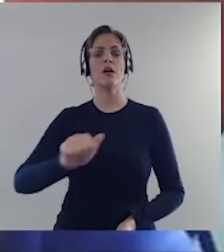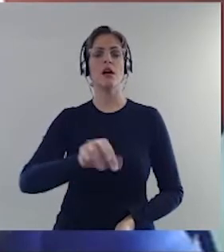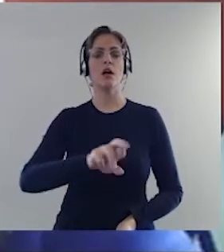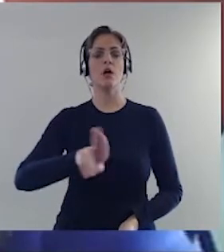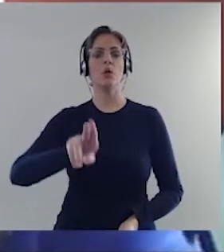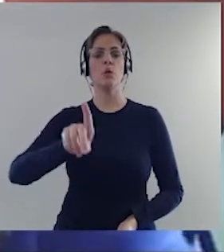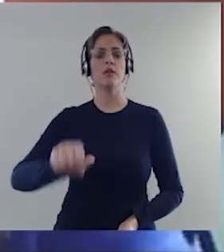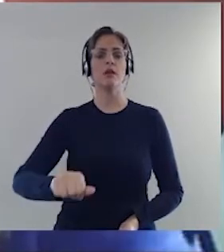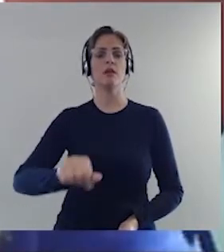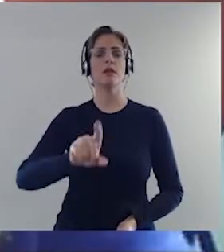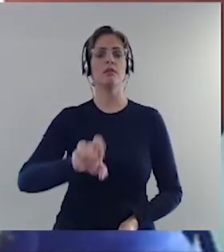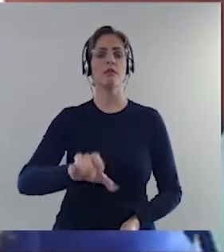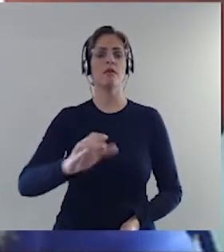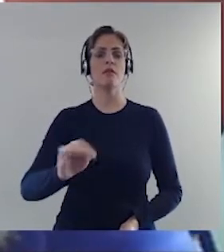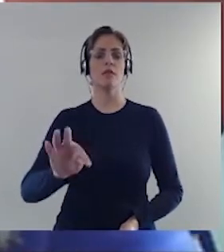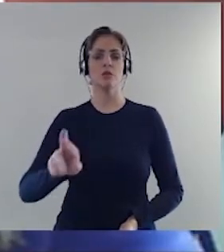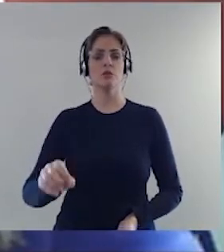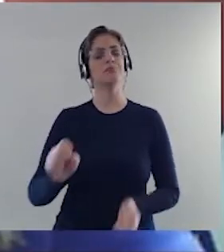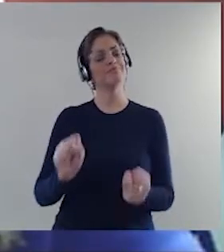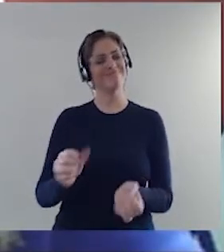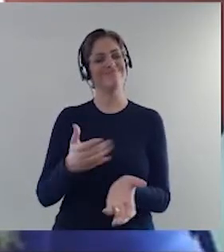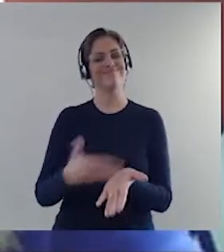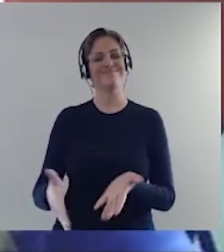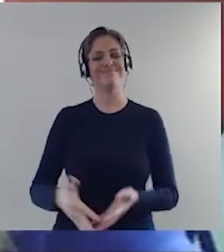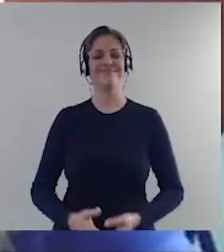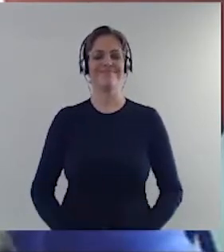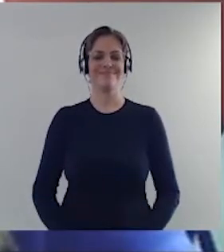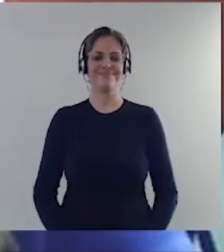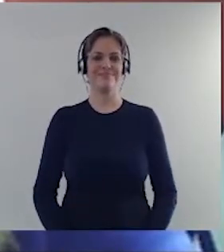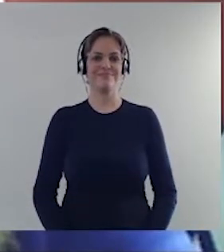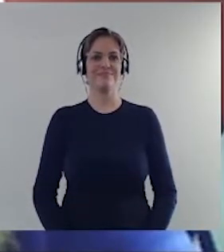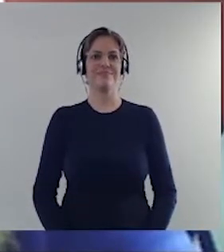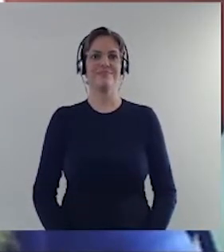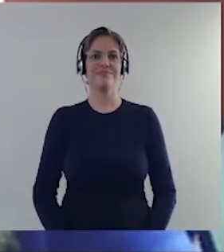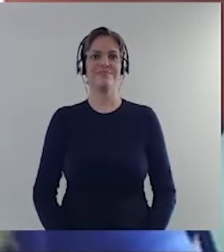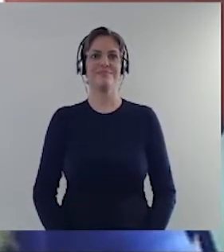Castro. Com a palavra, doutora Célia.